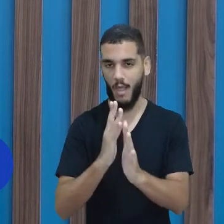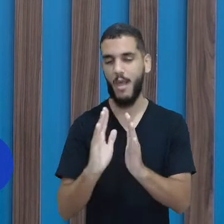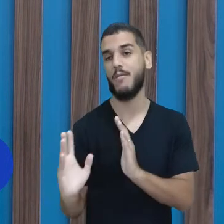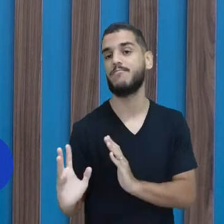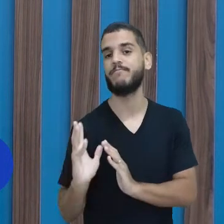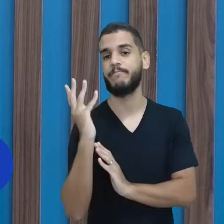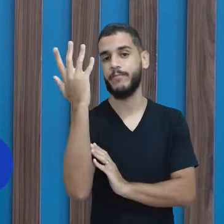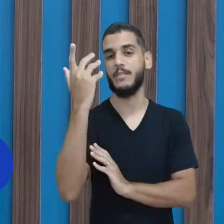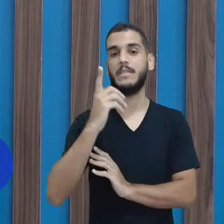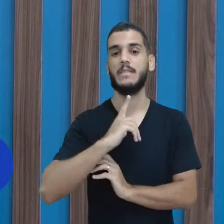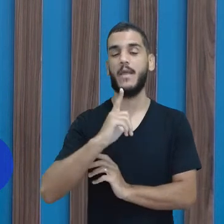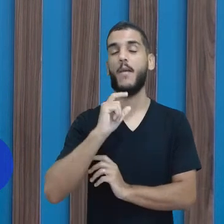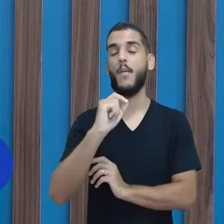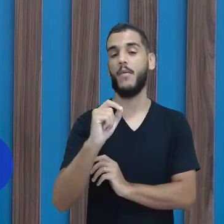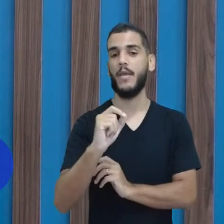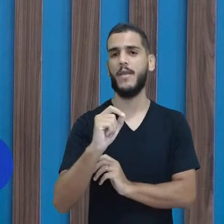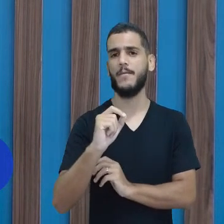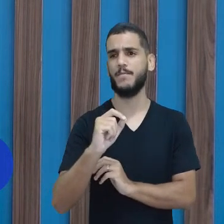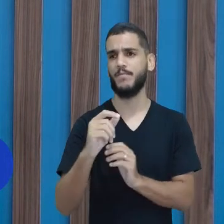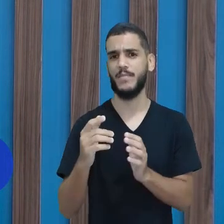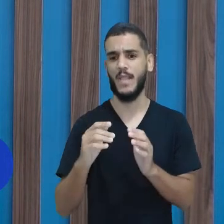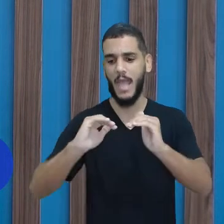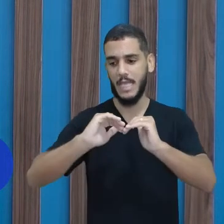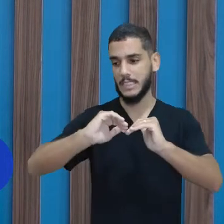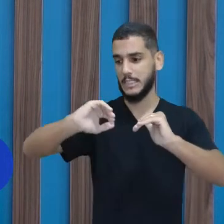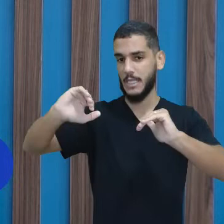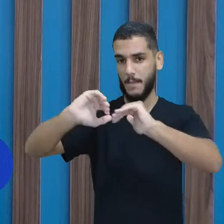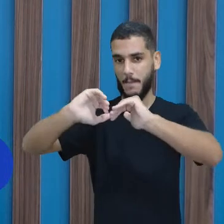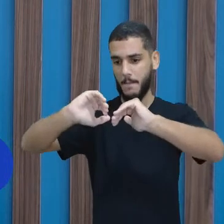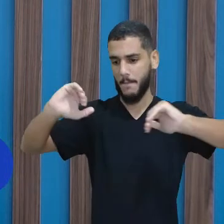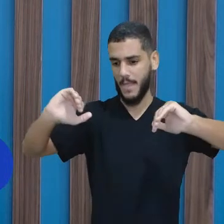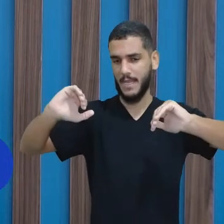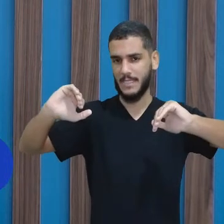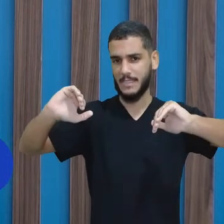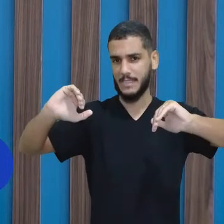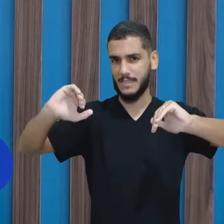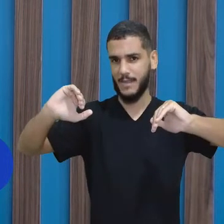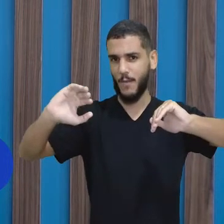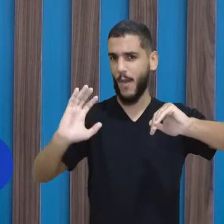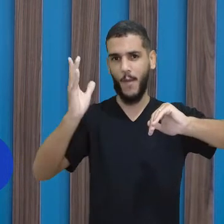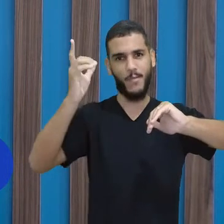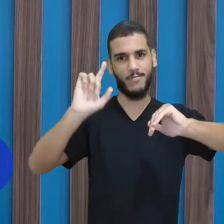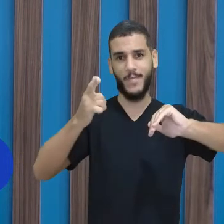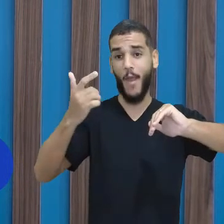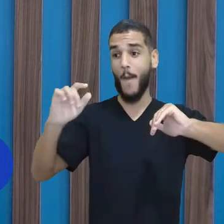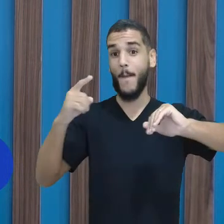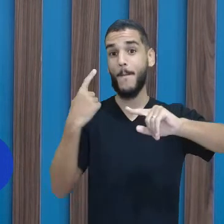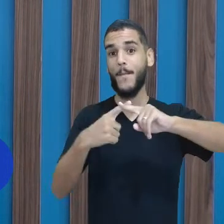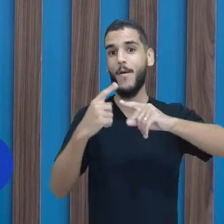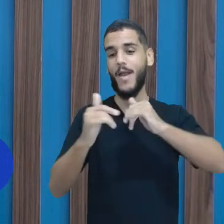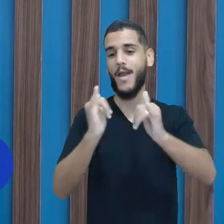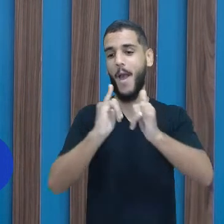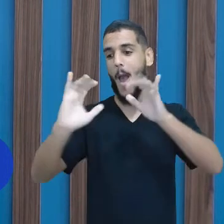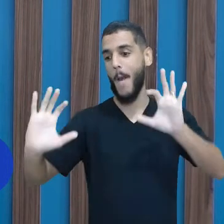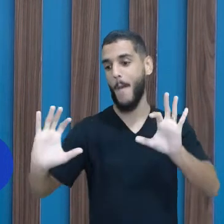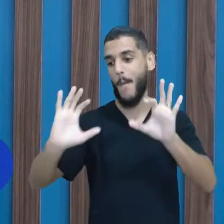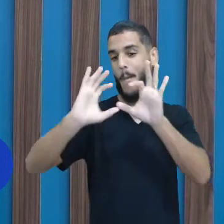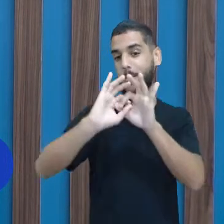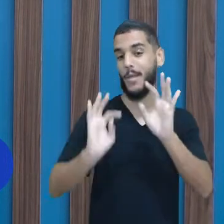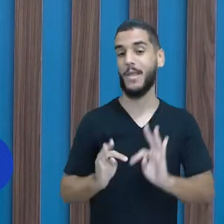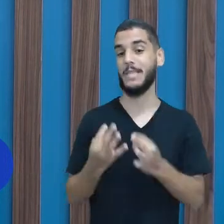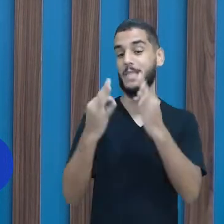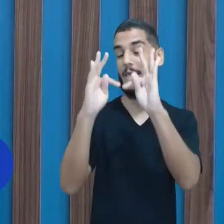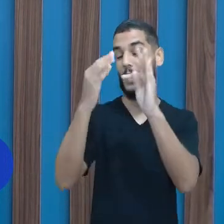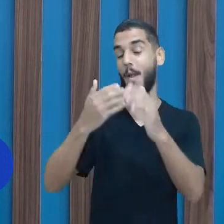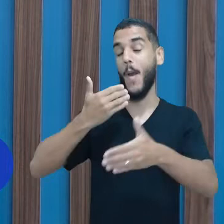as distâncias mais curtas. Não é que o mundo diminuiu, né? As interações entre as pessoas que foram diminuindo pela